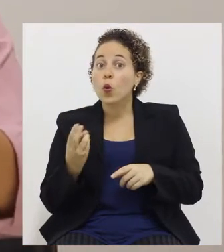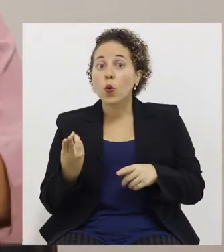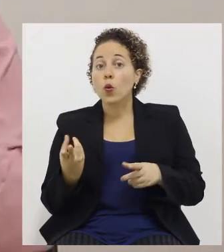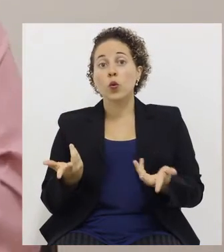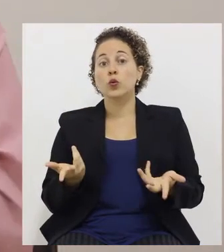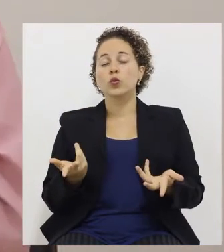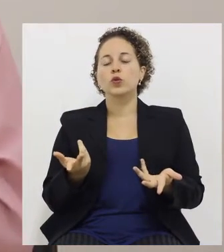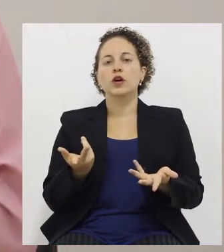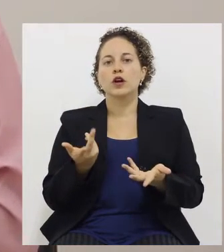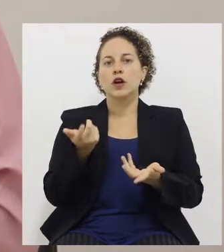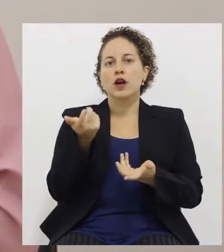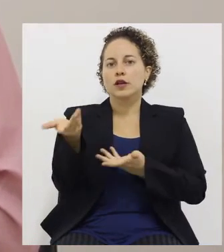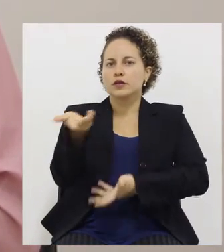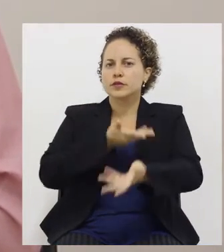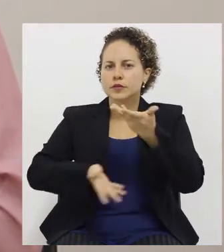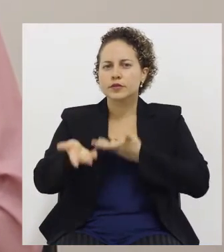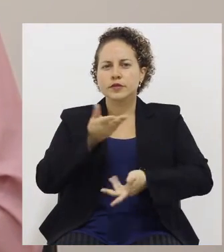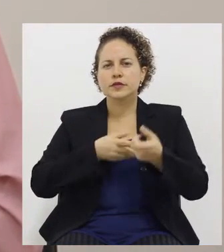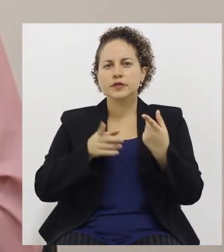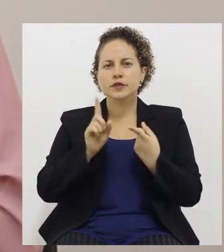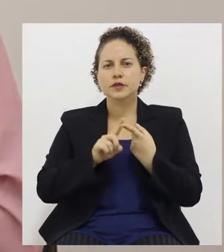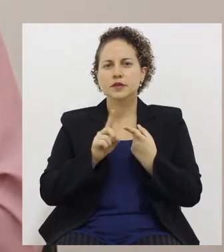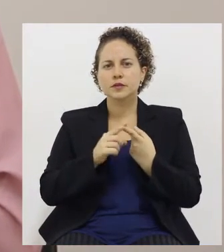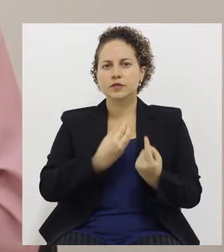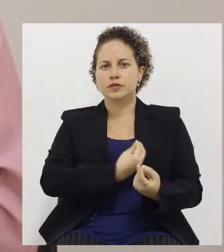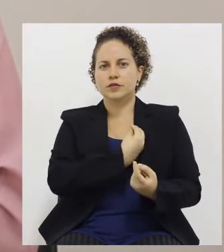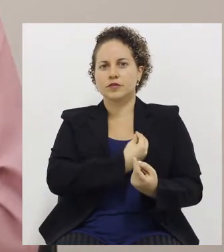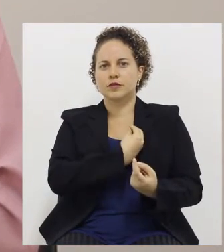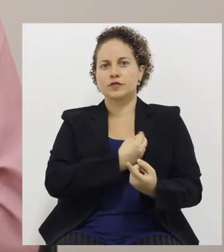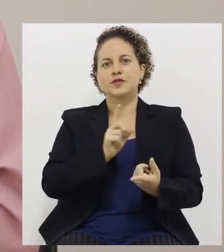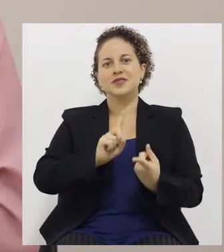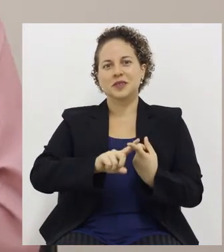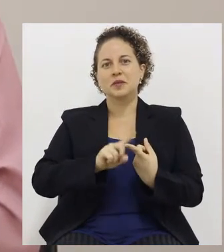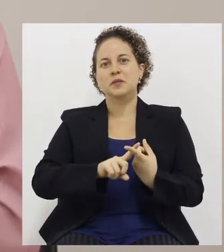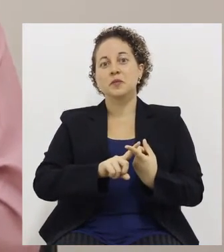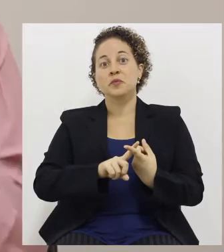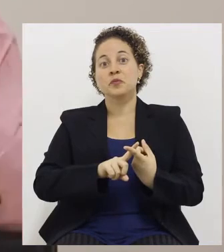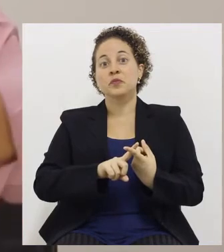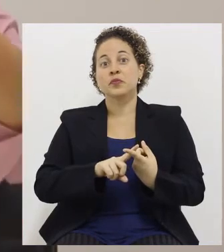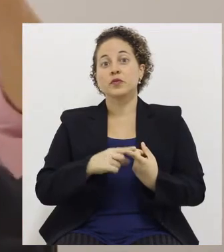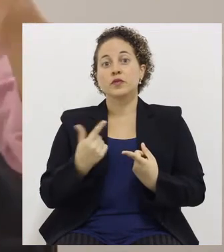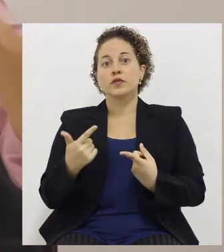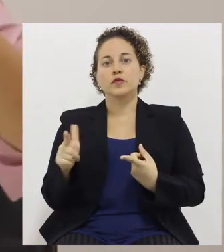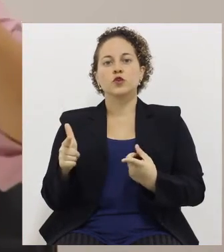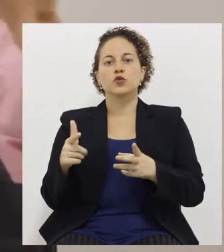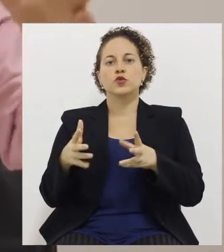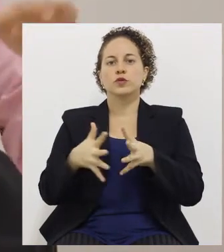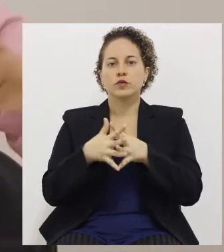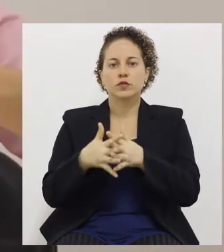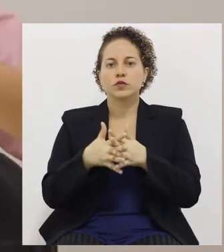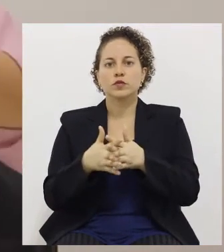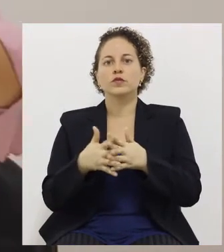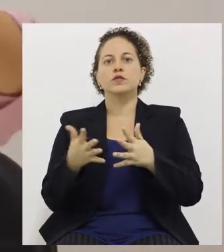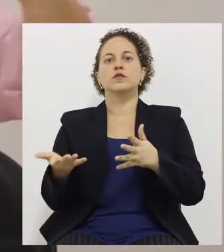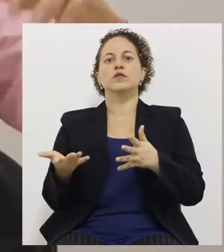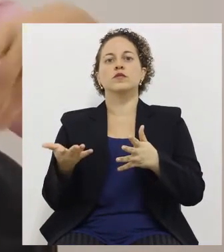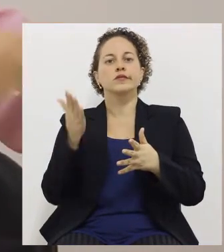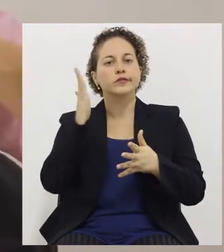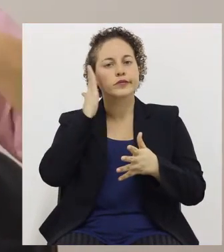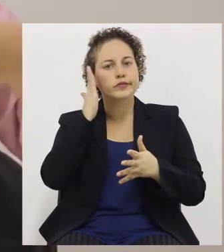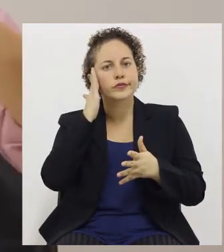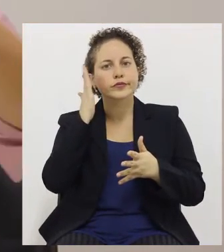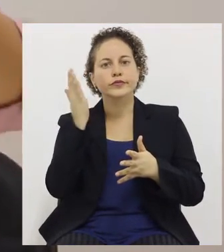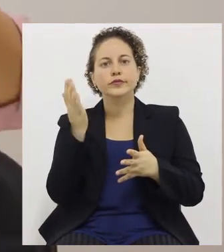Ou então, tratam o episódio conflitivo de maneira superficial. Né? Vão fingindo que não ouviram,